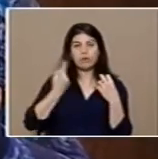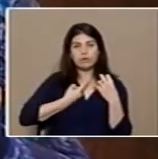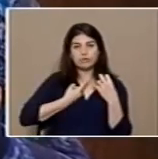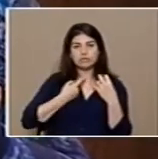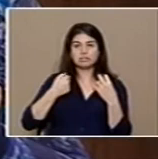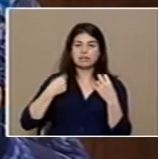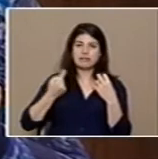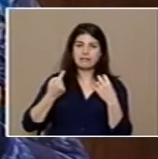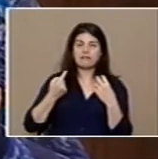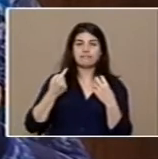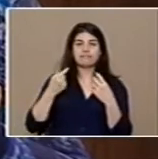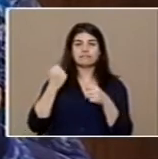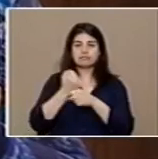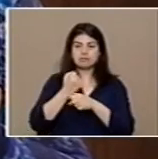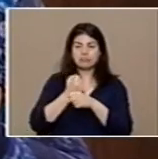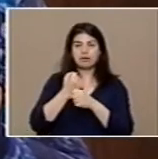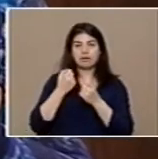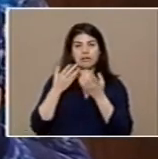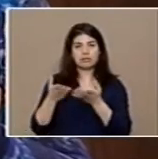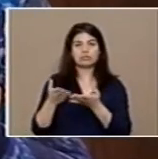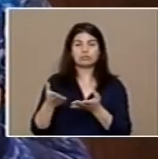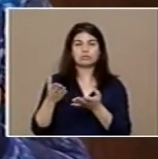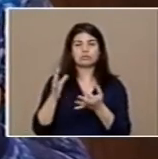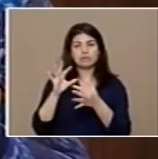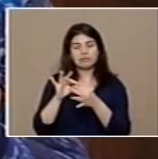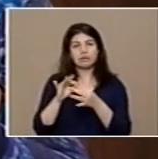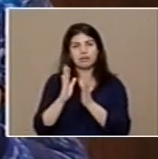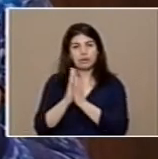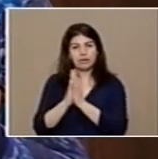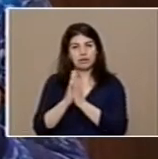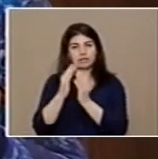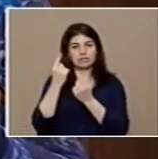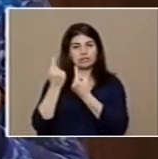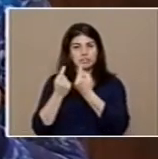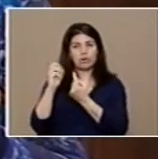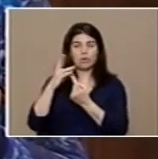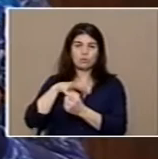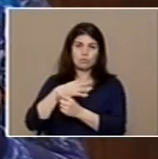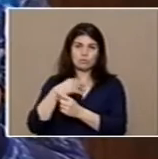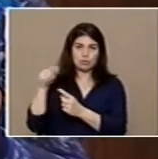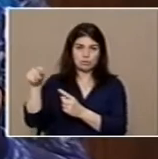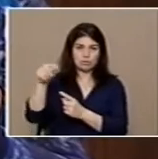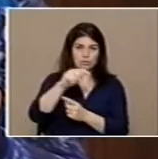e no mundo contemporâneo um Oremos irmãos e